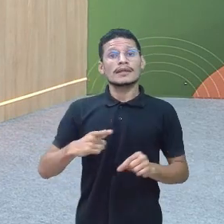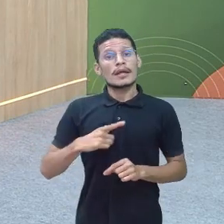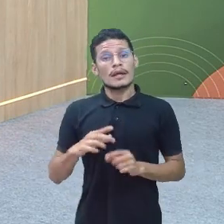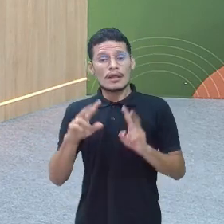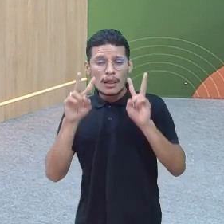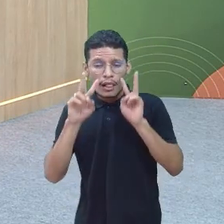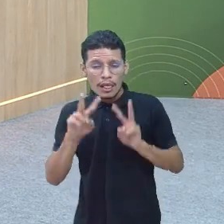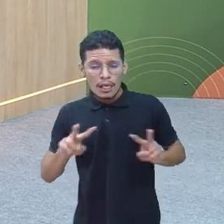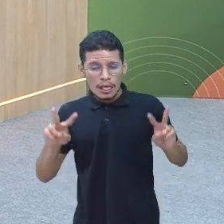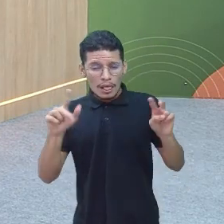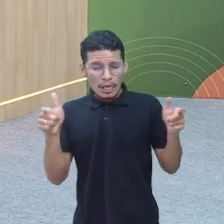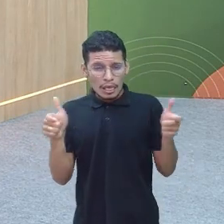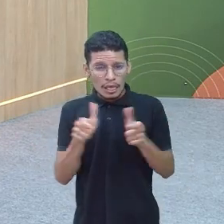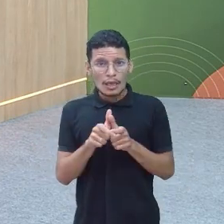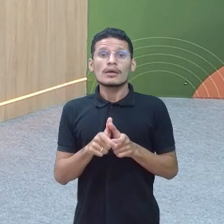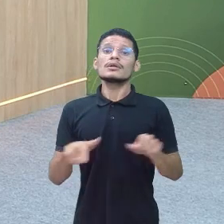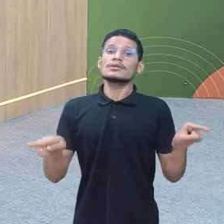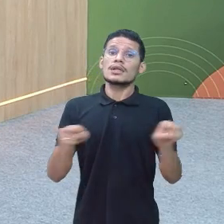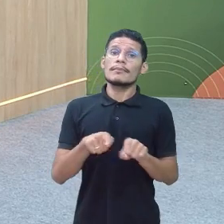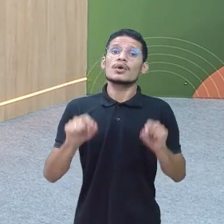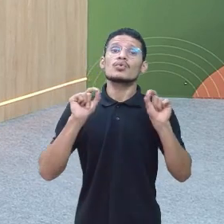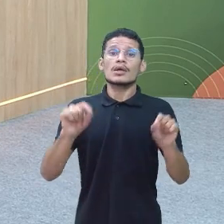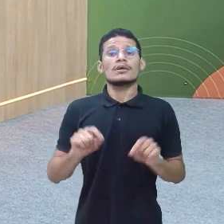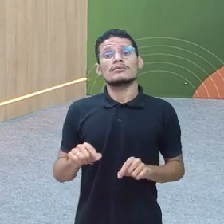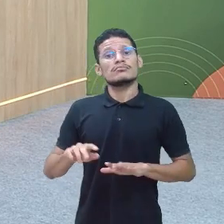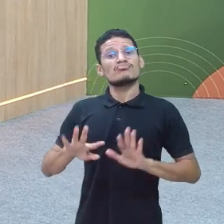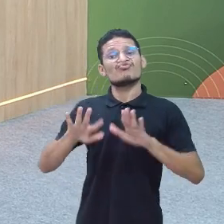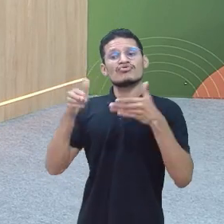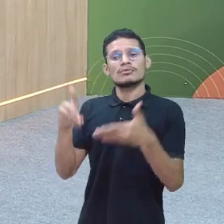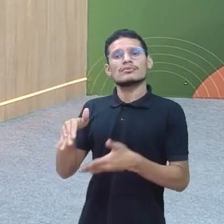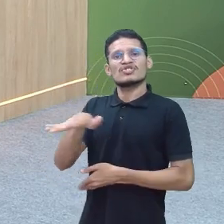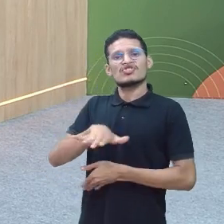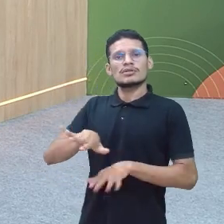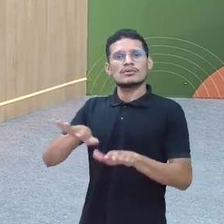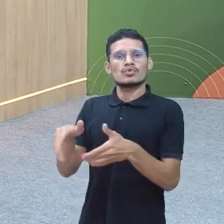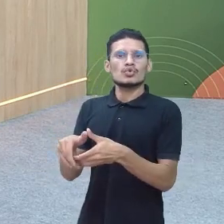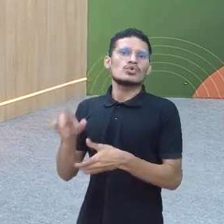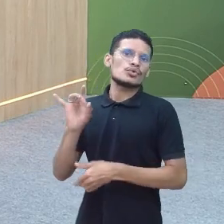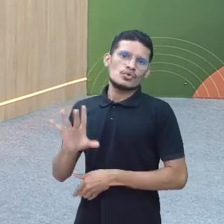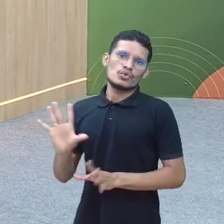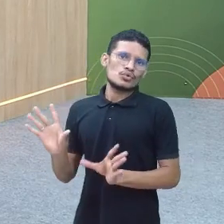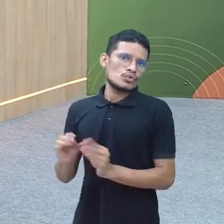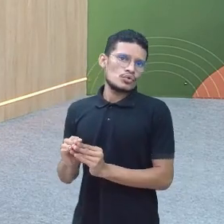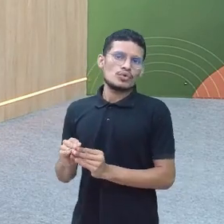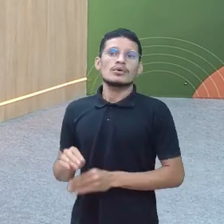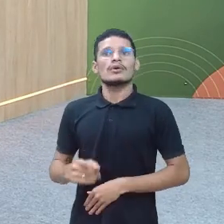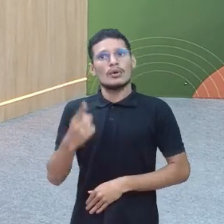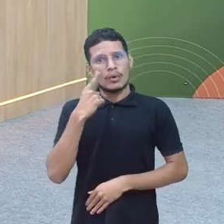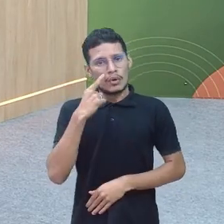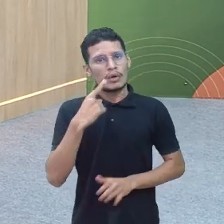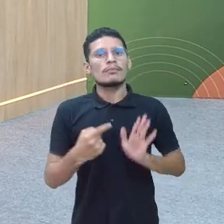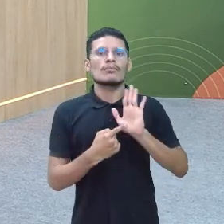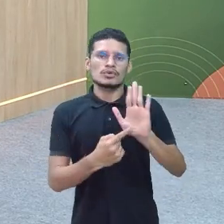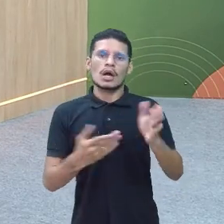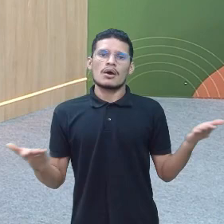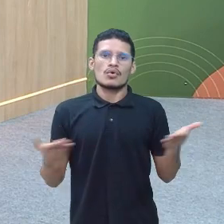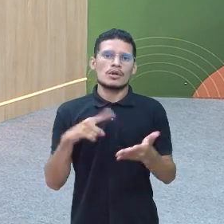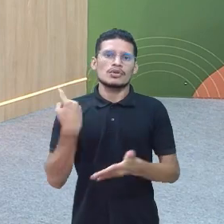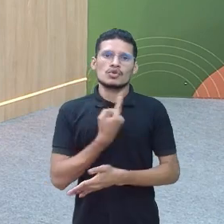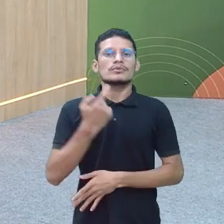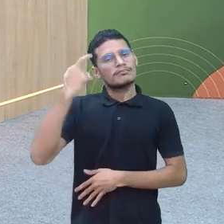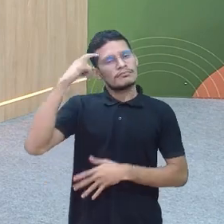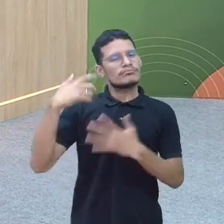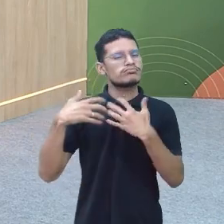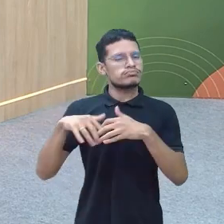muito pequenininha e muito particular daquele grupo. Daí eu trouxe essa observação para a gente pensar um pouquinho,